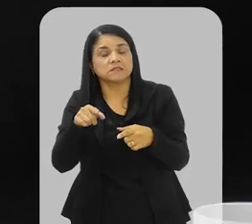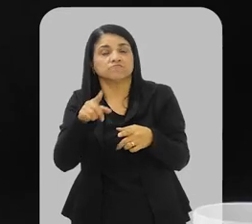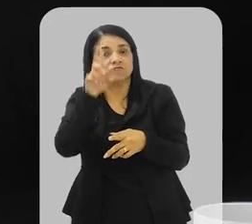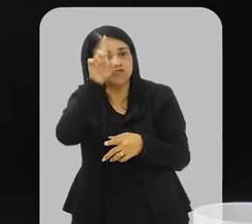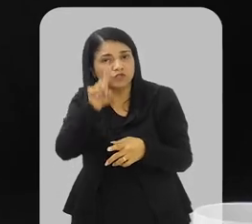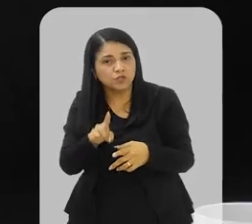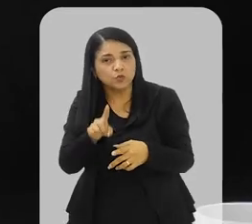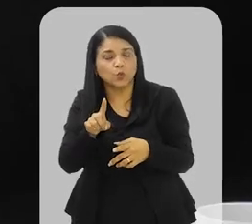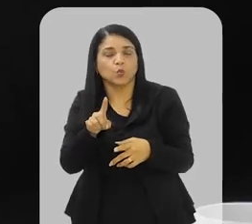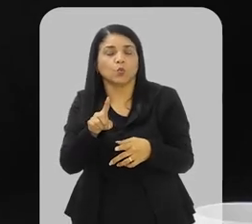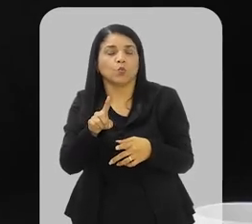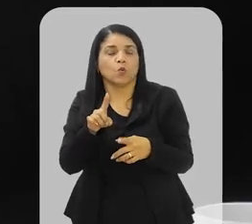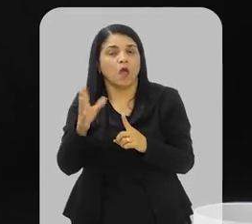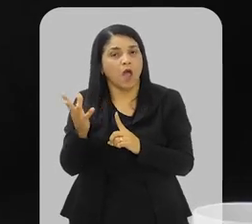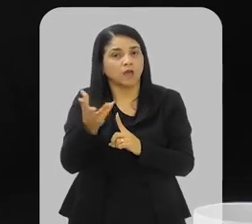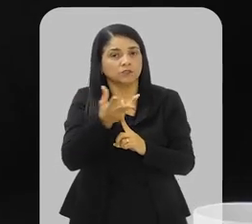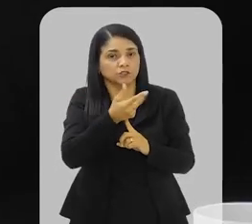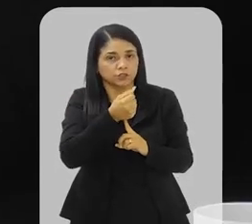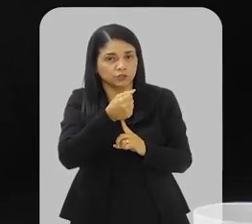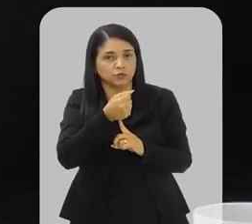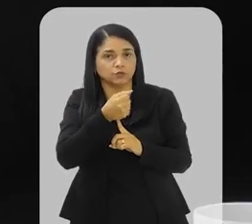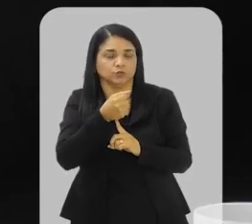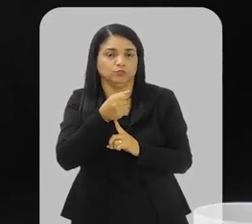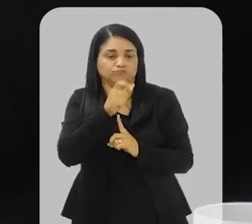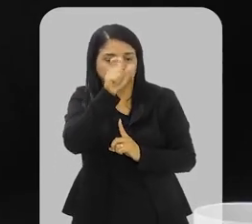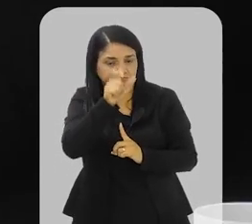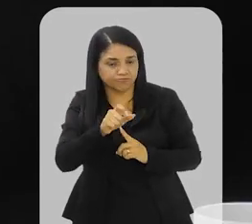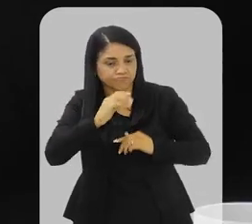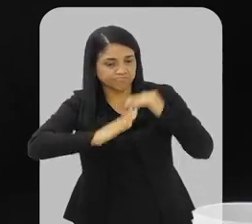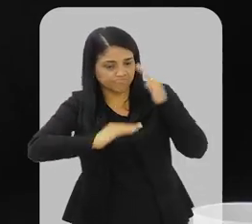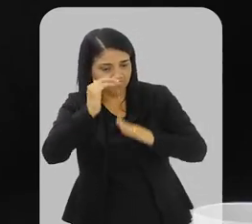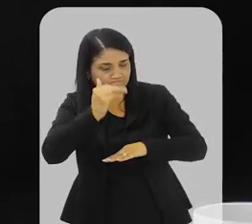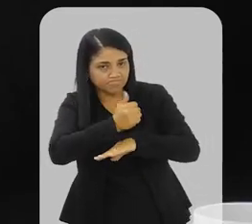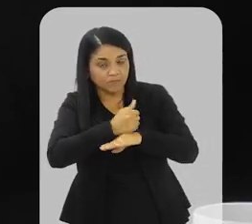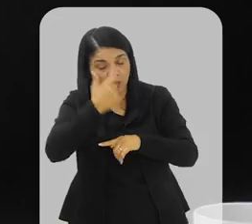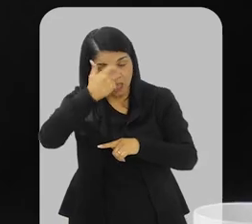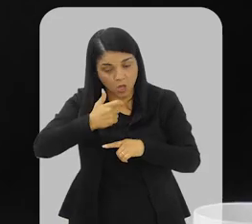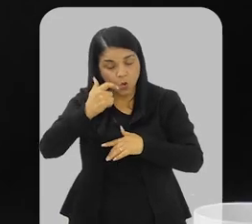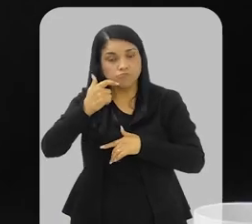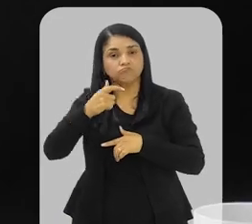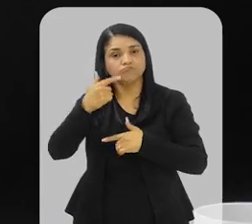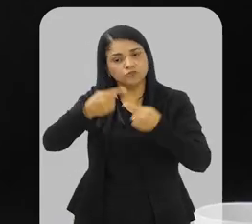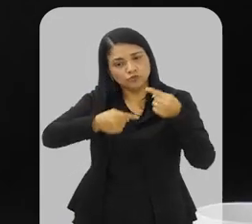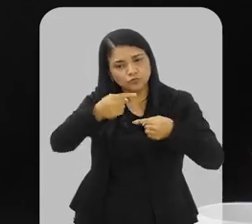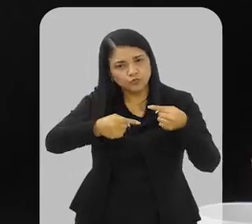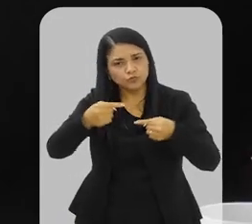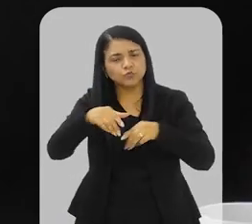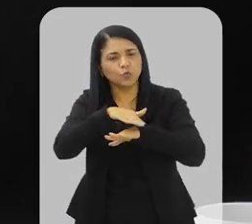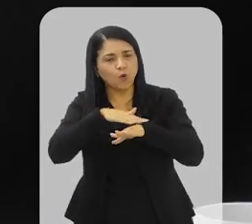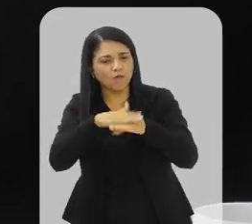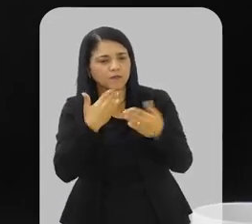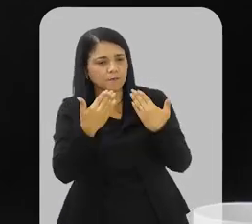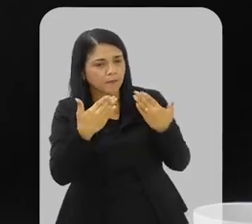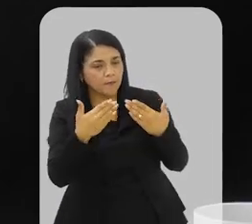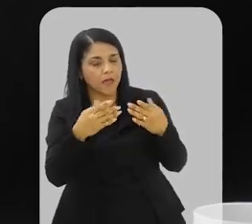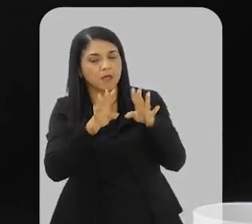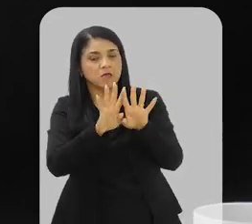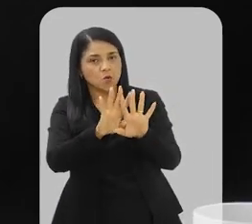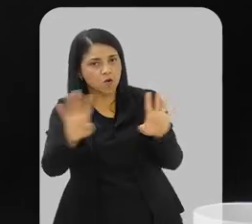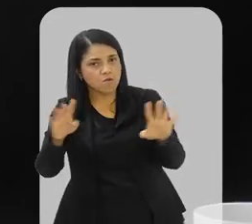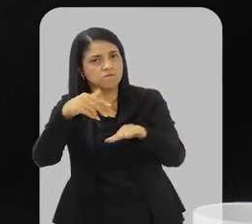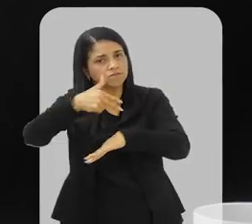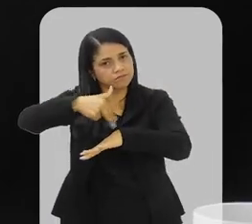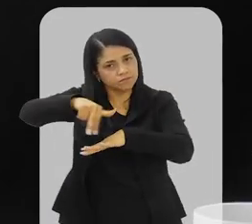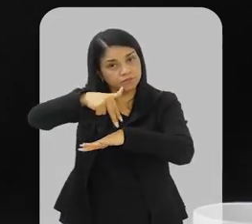que ficar a cargo da criação artística eh eu acho que tem que ficar a cargo do carnavalesco eu sou uma pessoa que discute muito assim